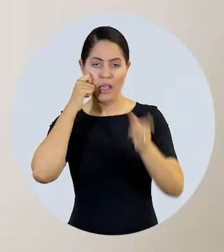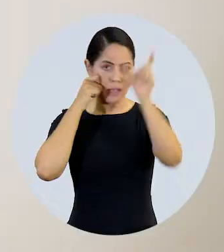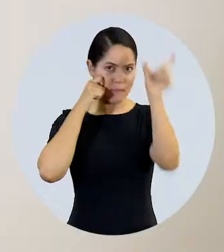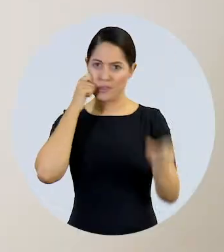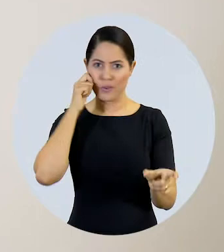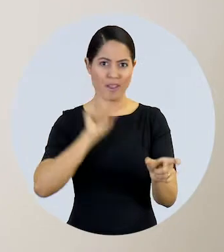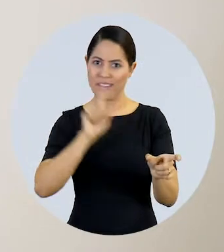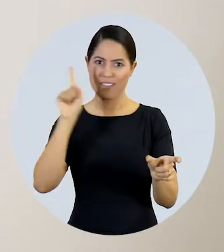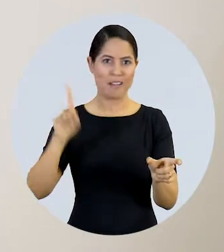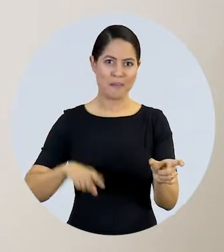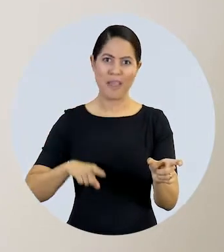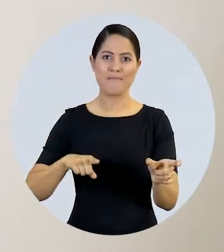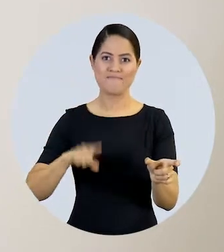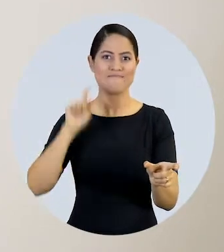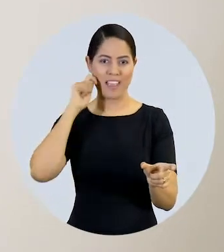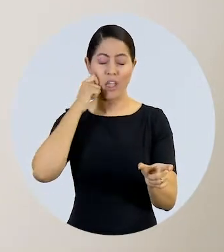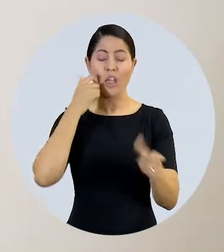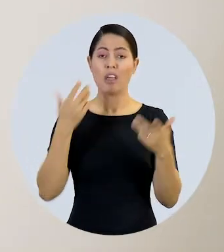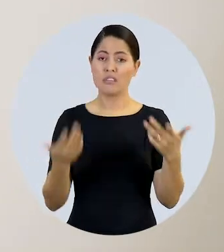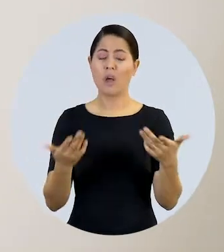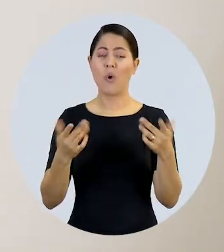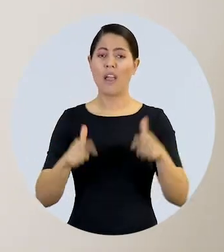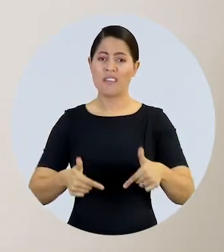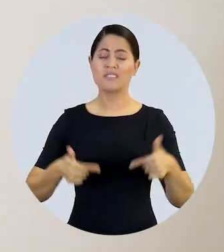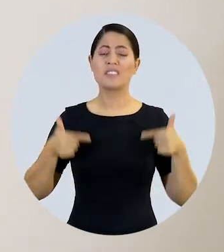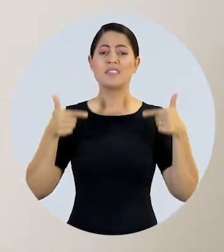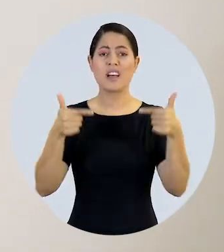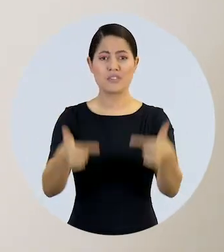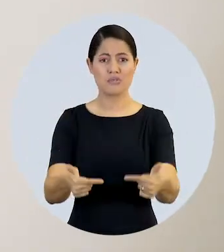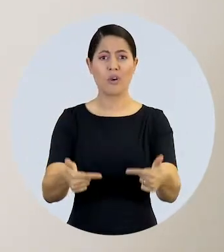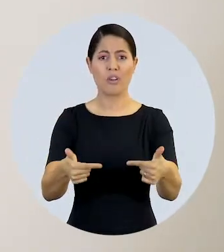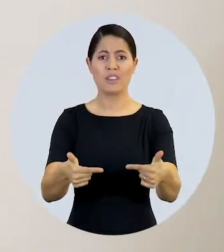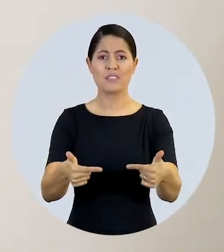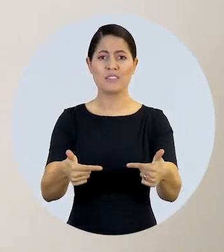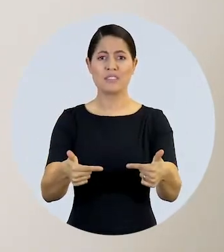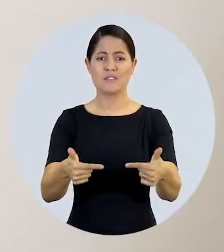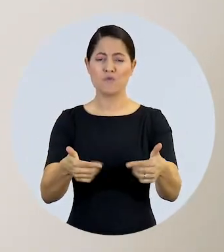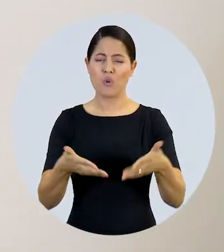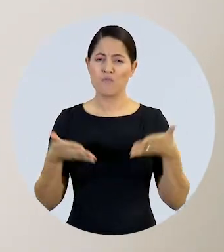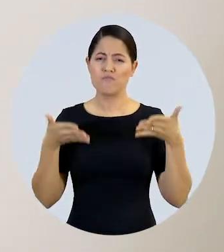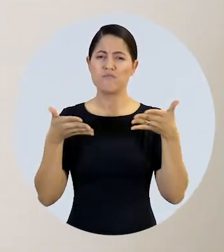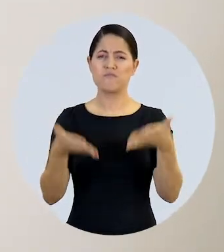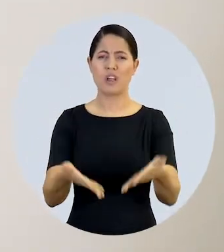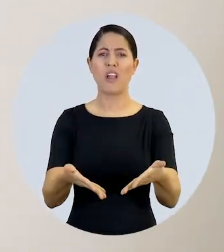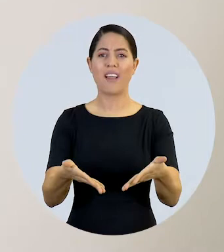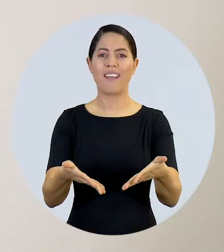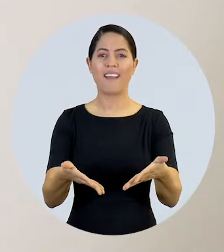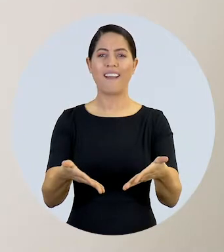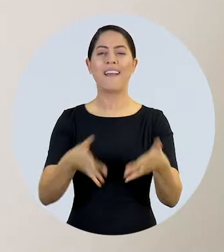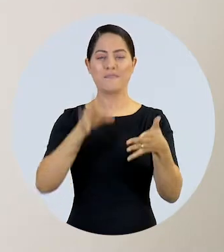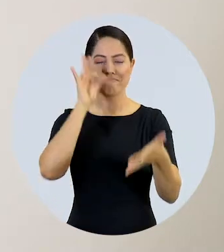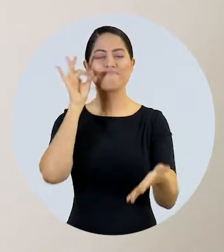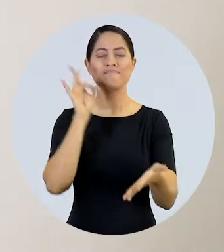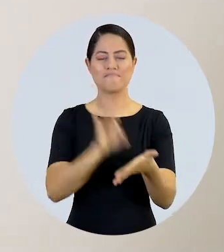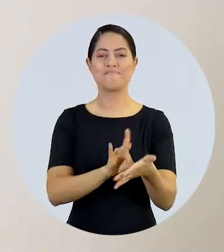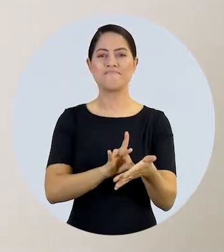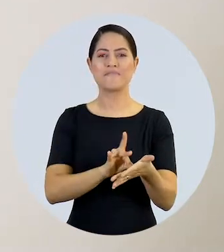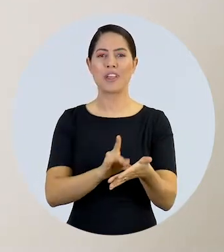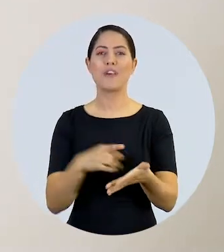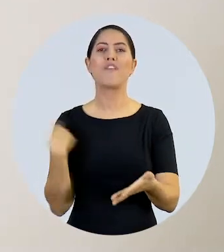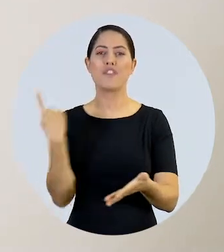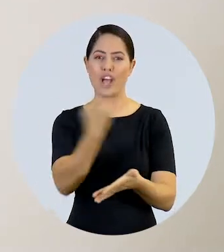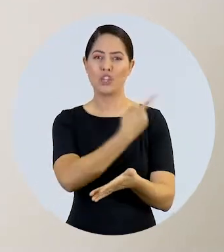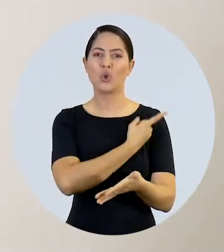e não negros. Mas à medida que essas ações elas forem sendo implementadas, é óbvio